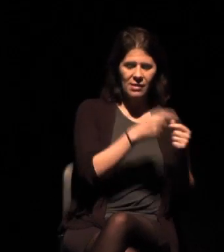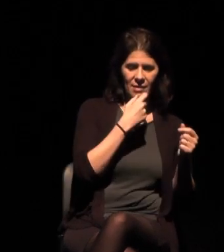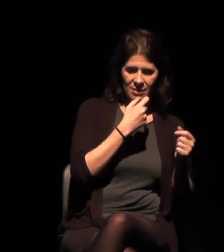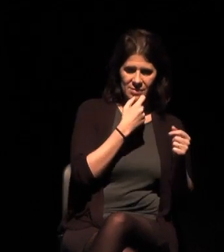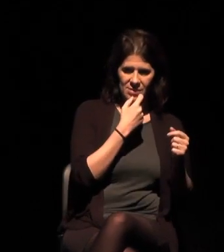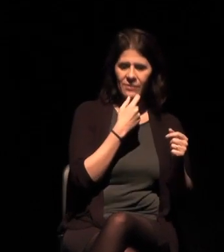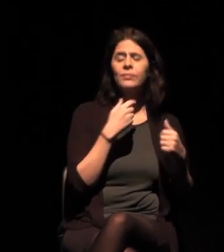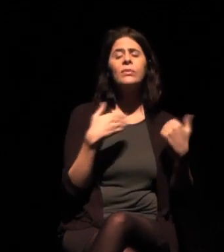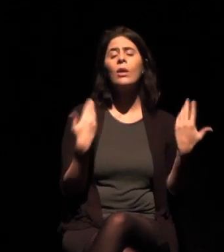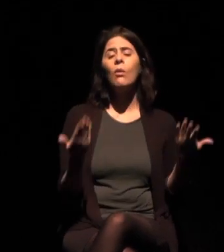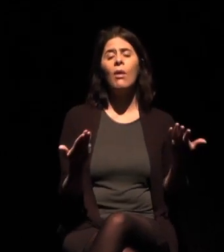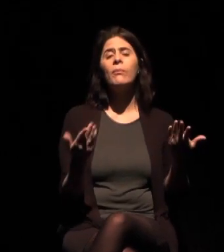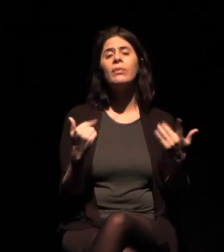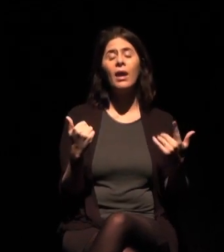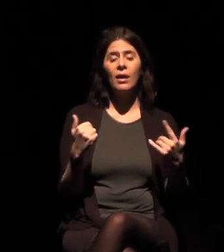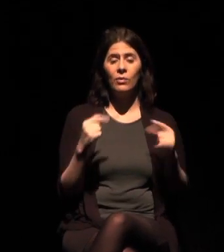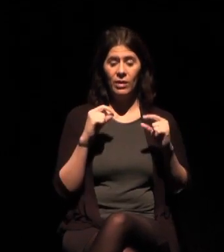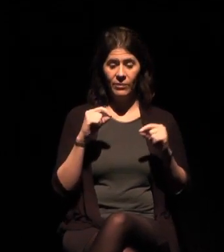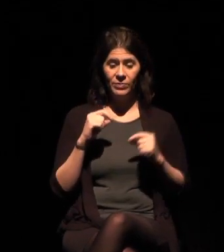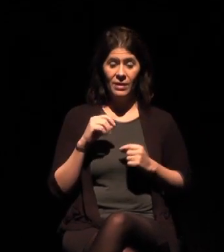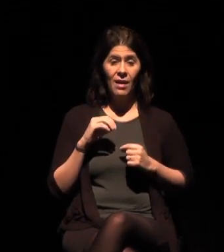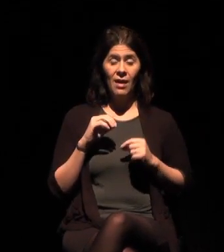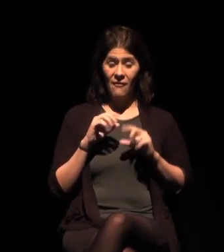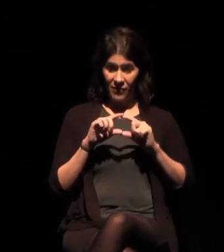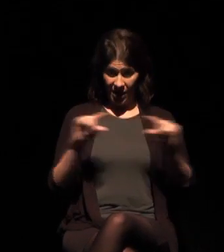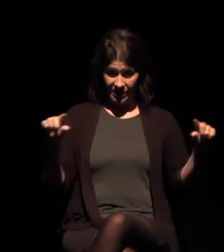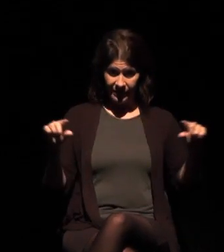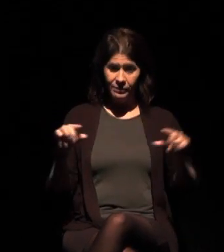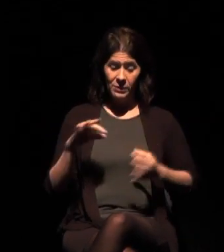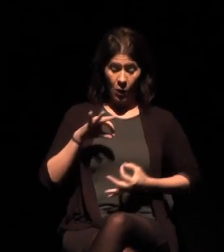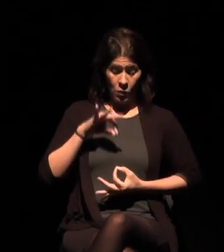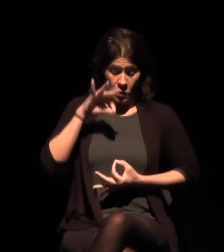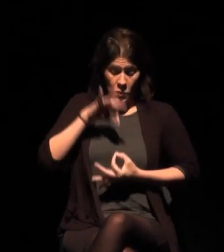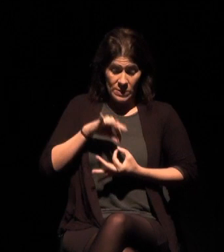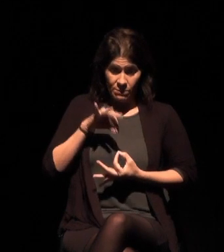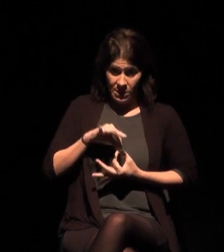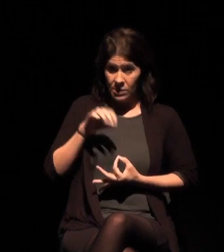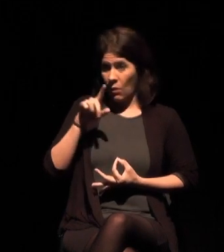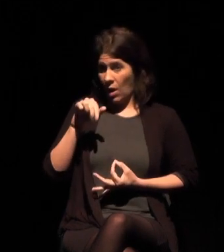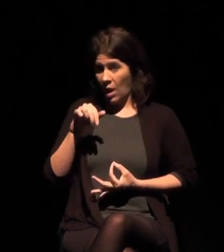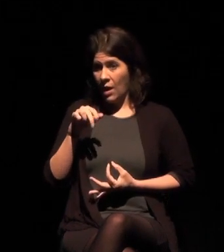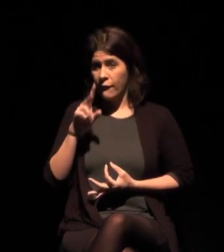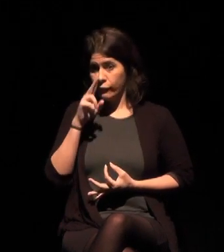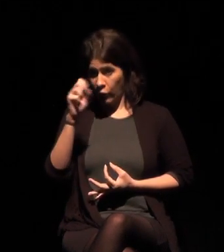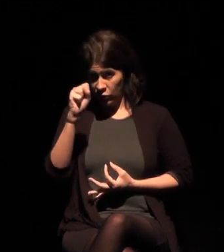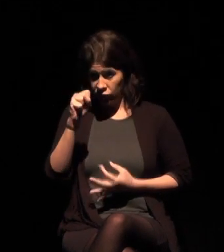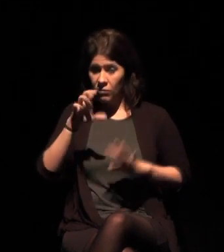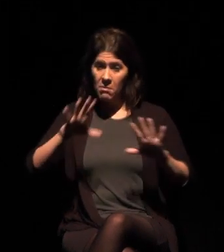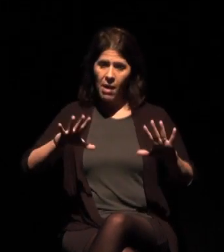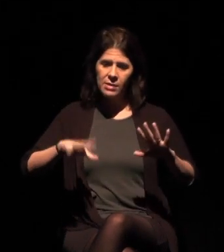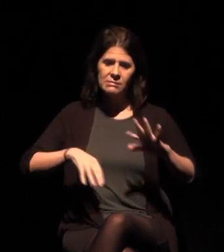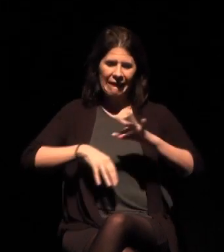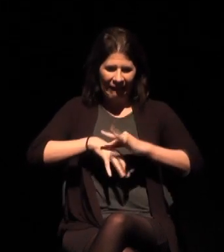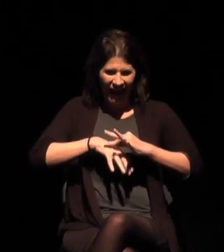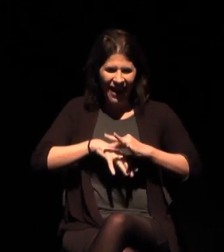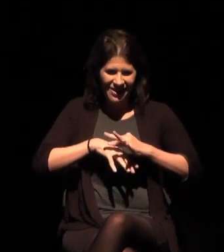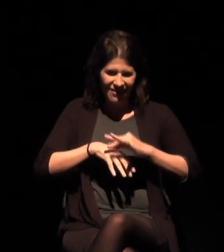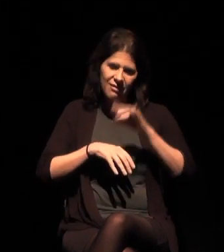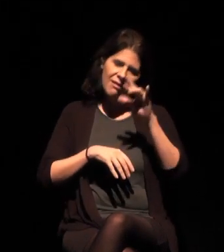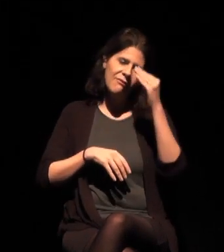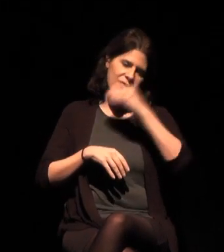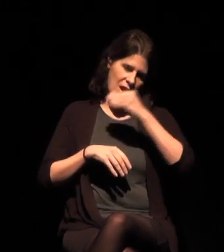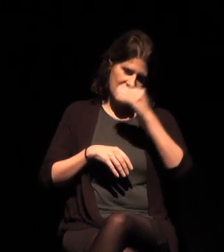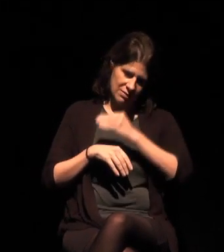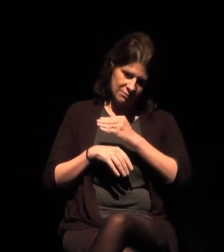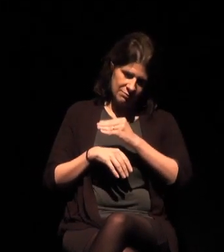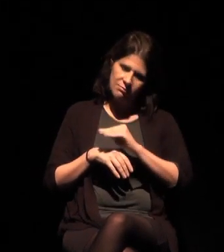o espírito é forte mas a carne é fraca é uma frase que a gente fala uma frase bíblica né mas é uma frase que a gente usa então